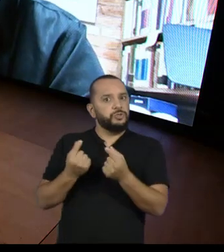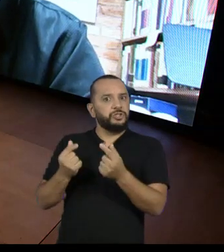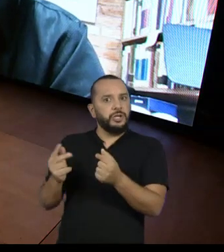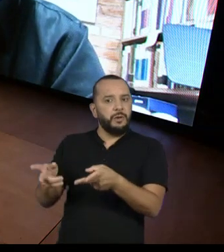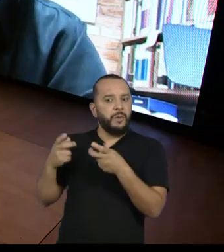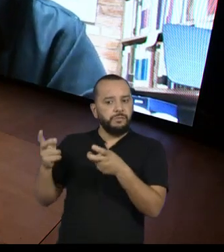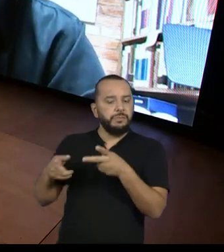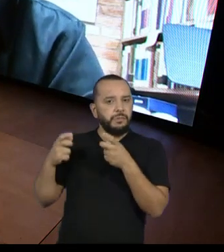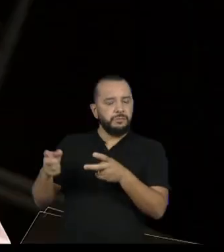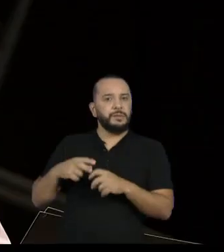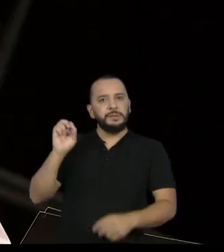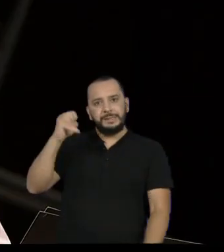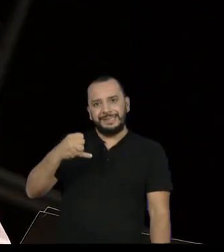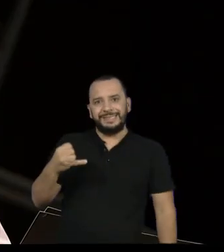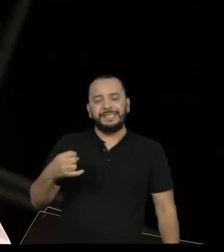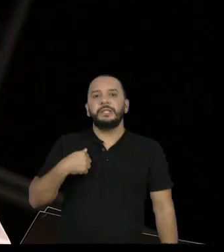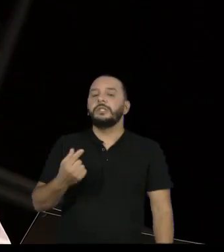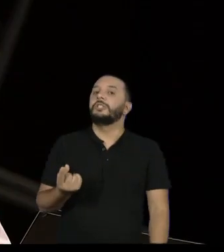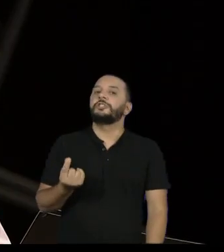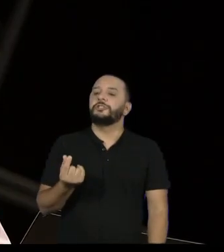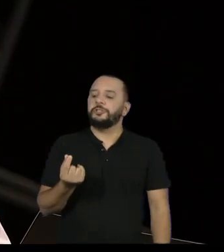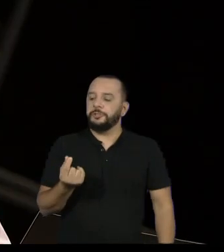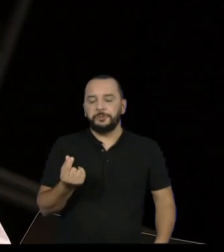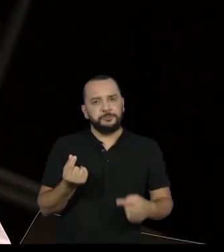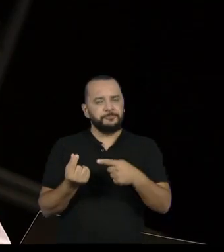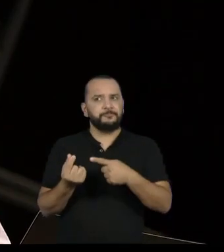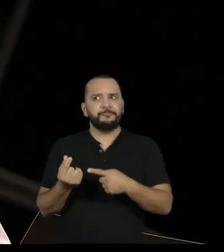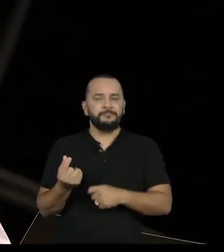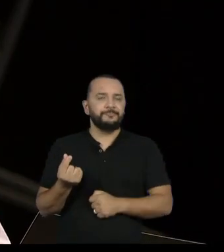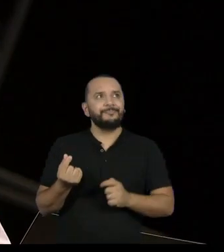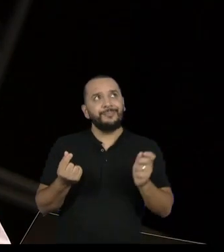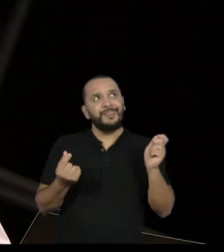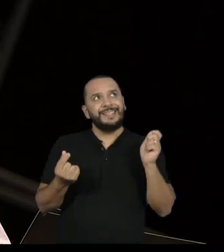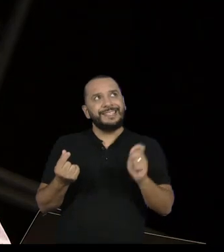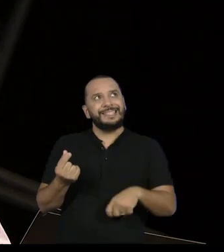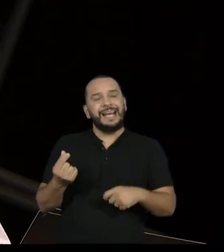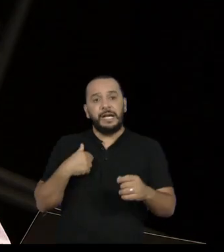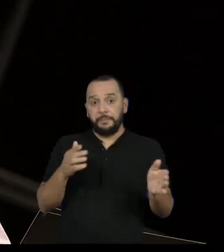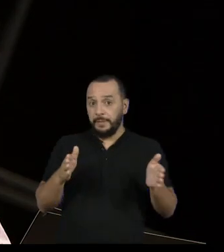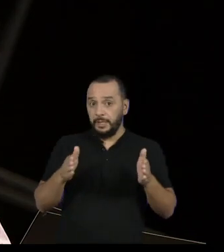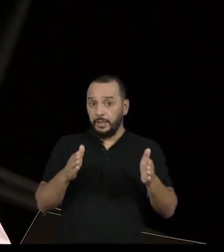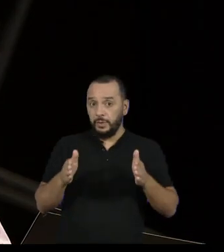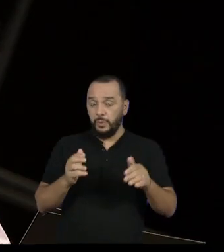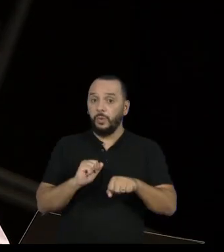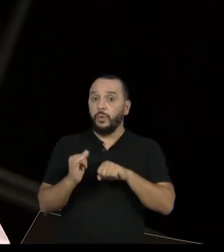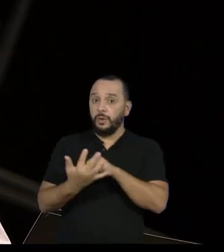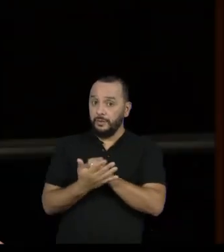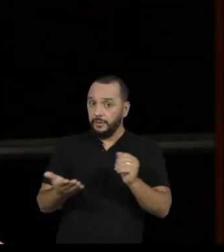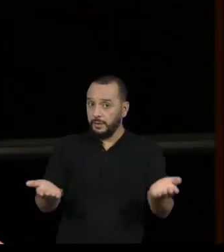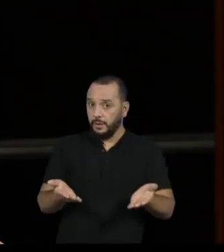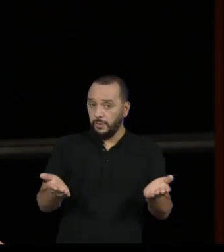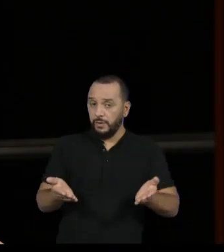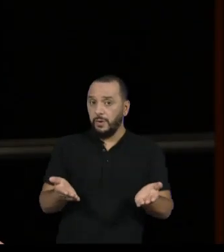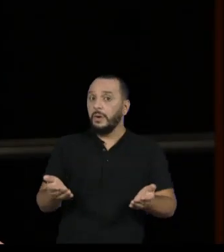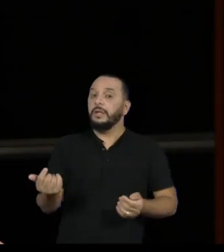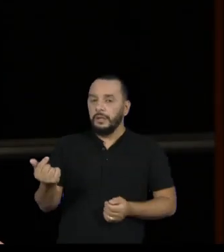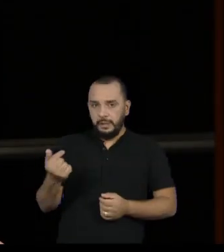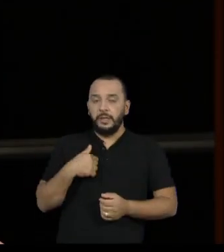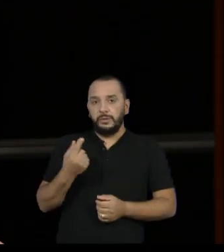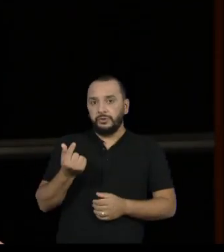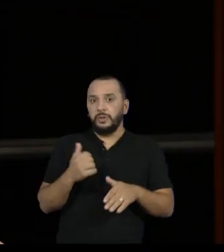eu fui para ganhar dinheiro, deu super certo tudo. Eu ajudei, no meu tempo eu ajudei